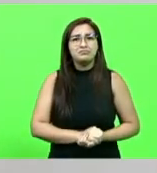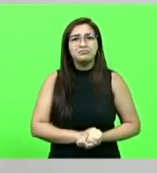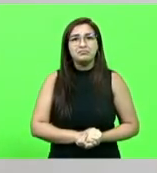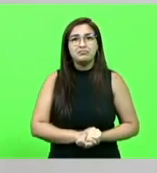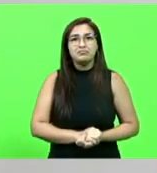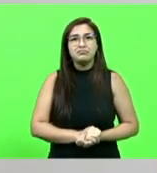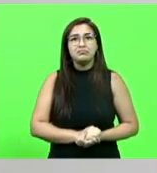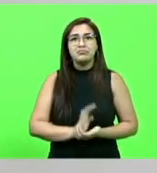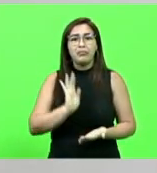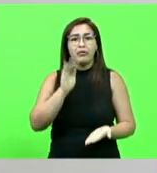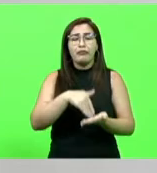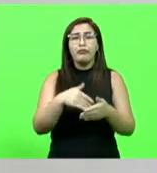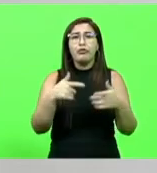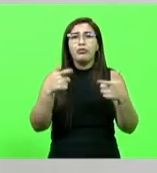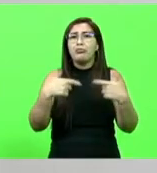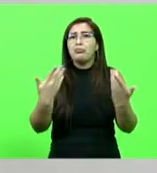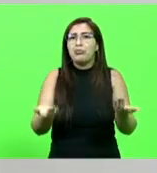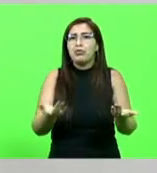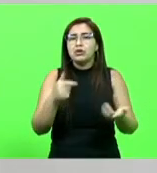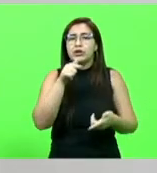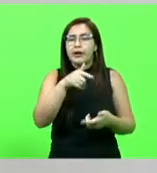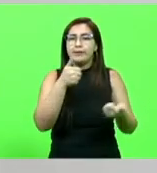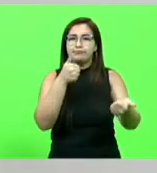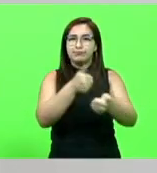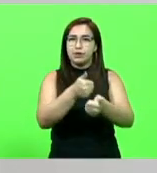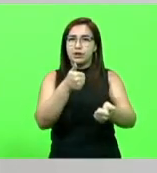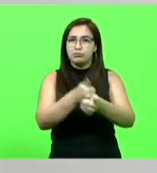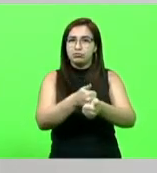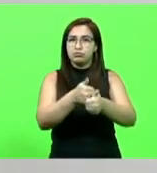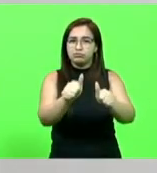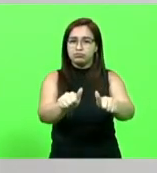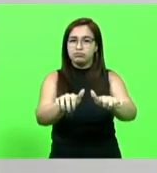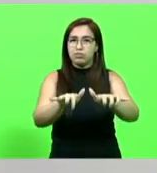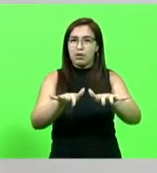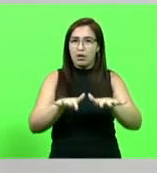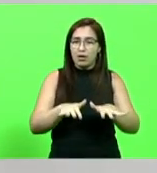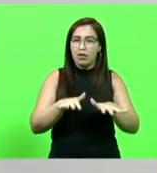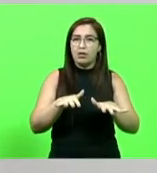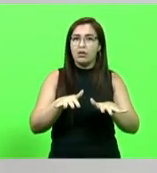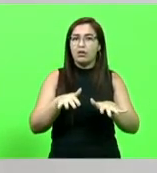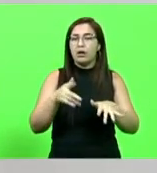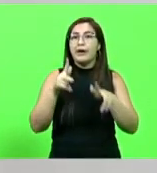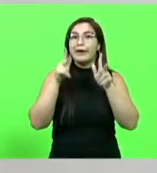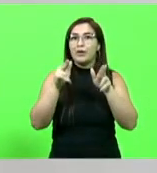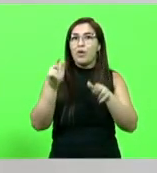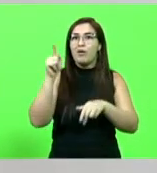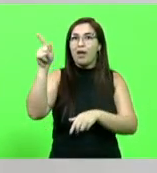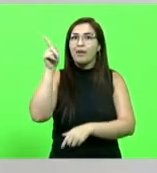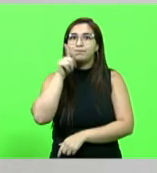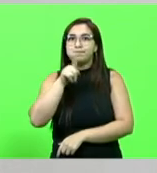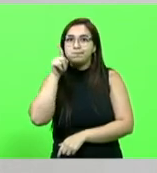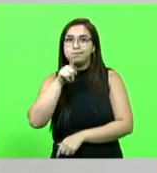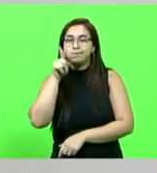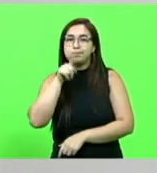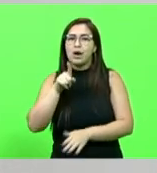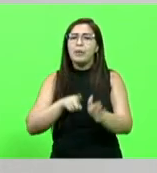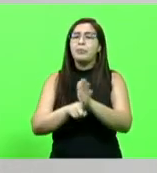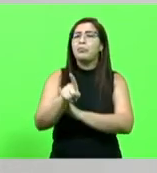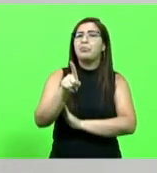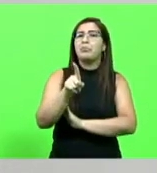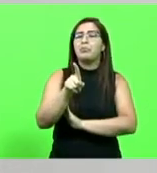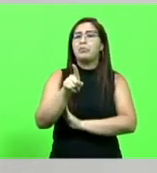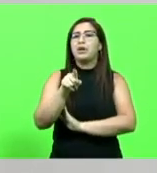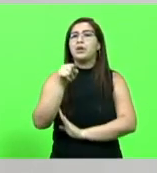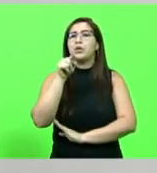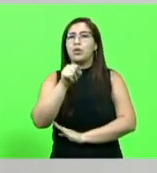Aonde vamos ter um tribunal como o Tribunal dos Estados Unidos, presidente? Que perguntaram uma vez para um dos